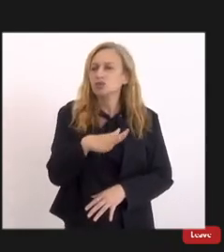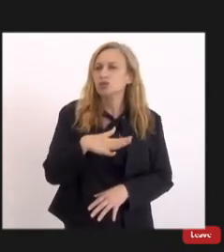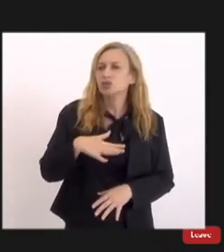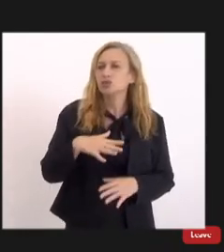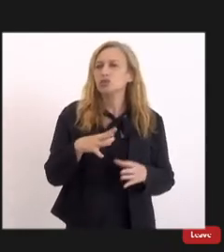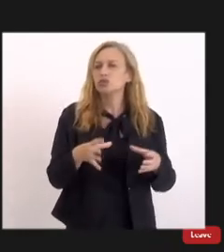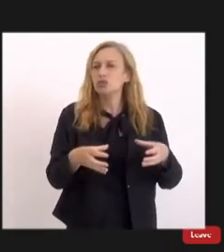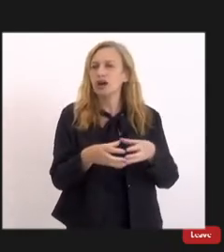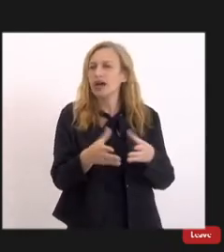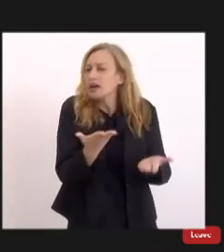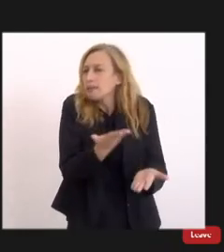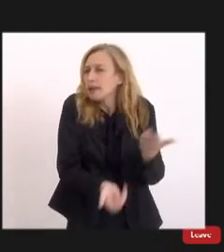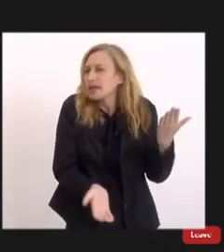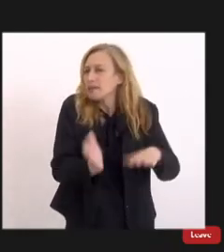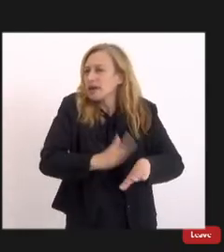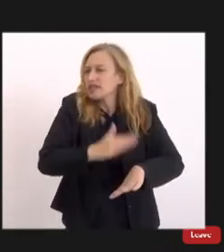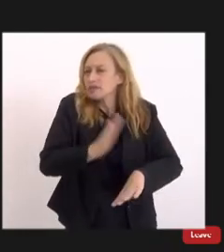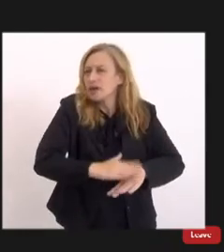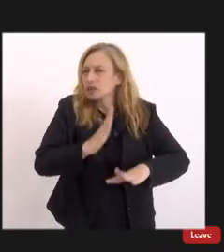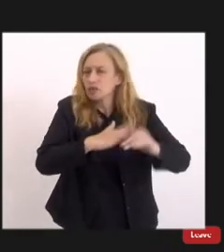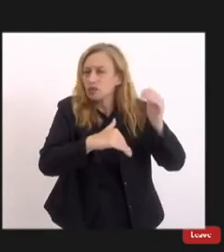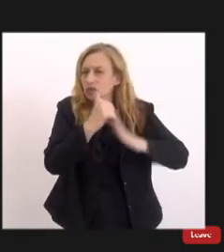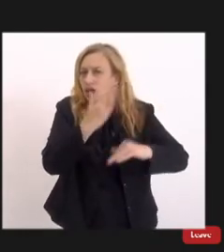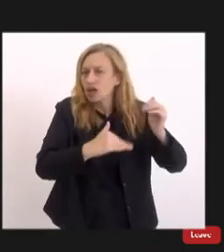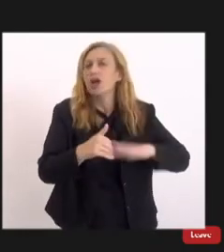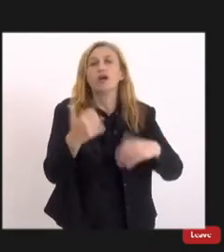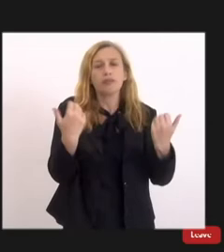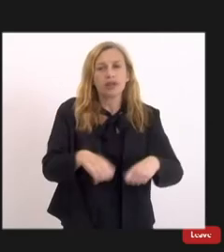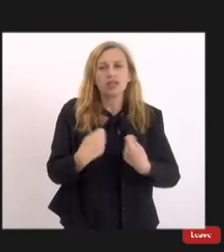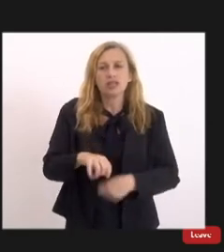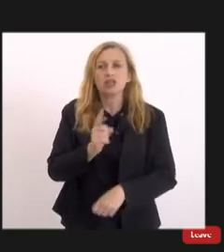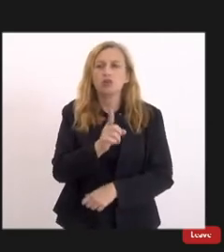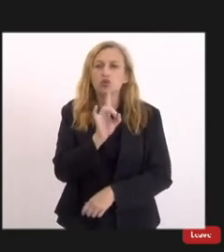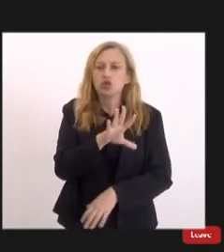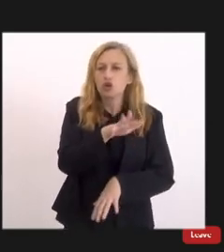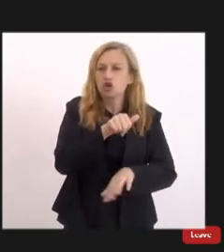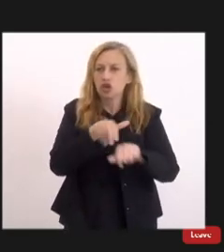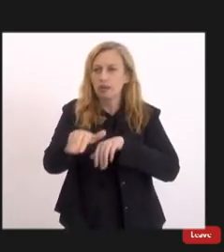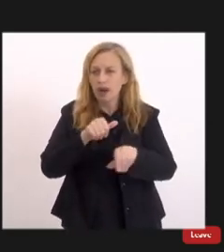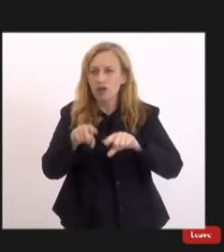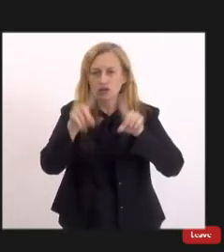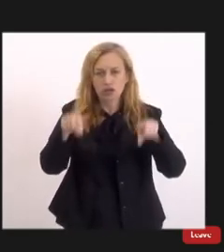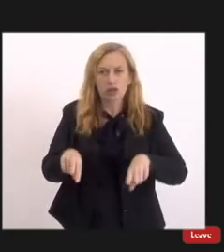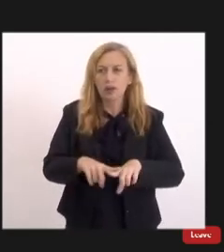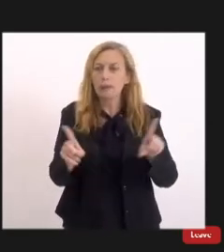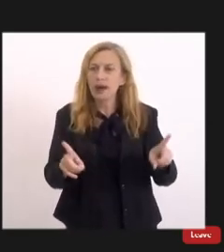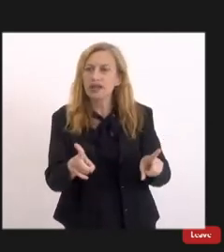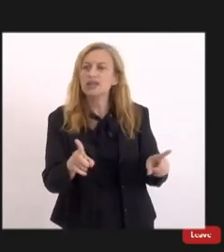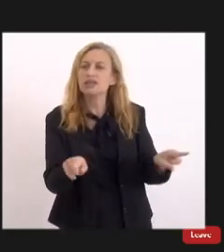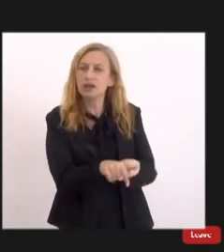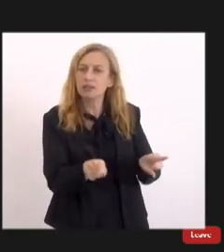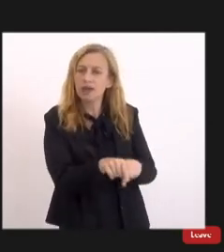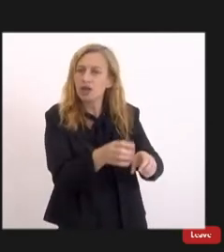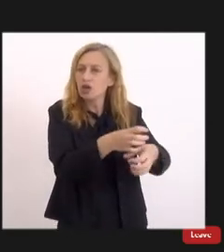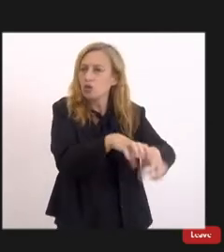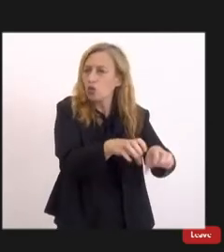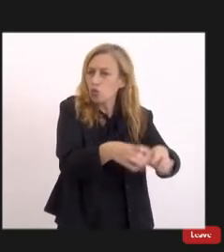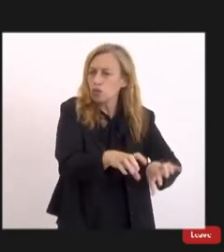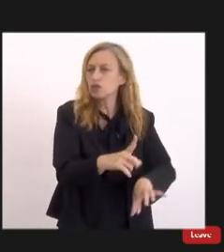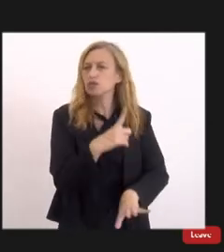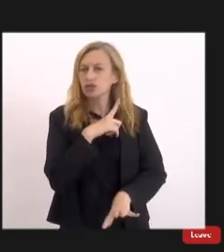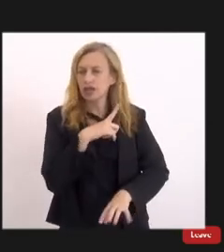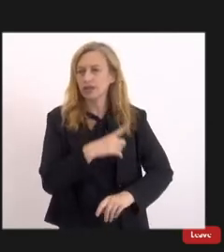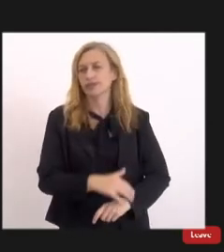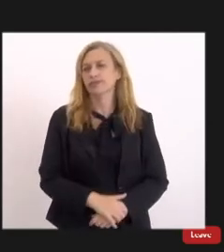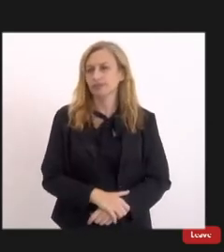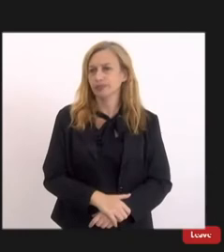perde mais funcionários. Né. A gente precisa, assim, não só de chamar os funcionários, como efetivar concursos. Há lastro para